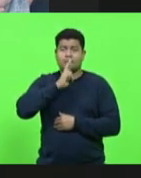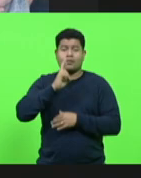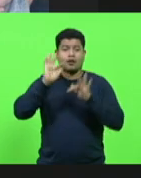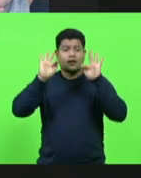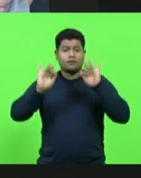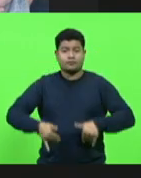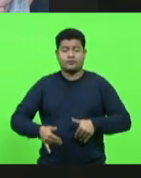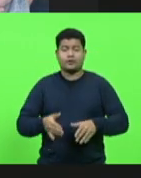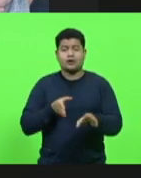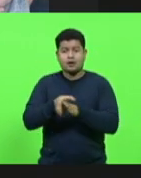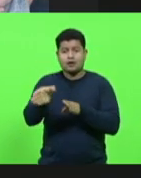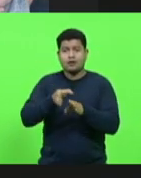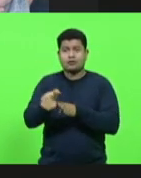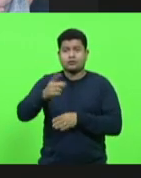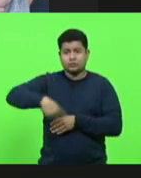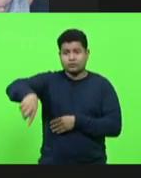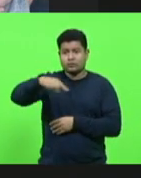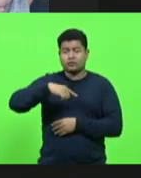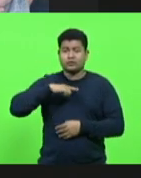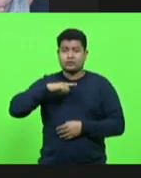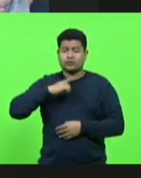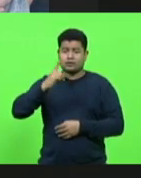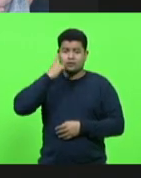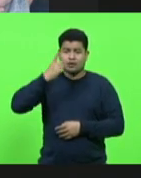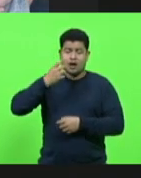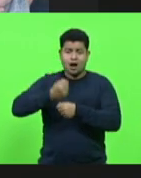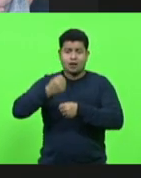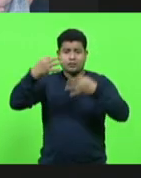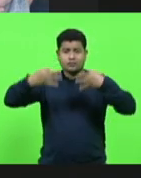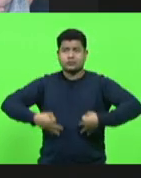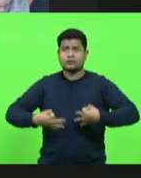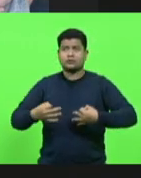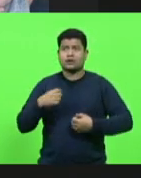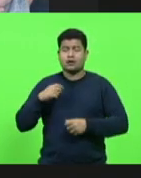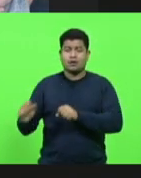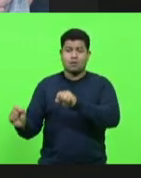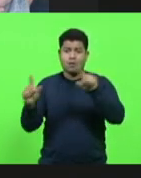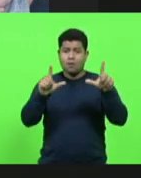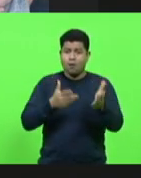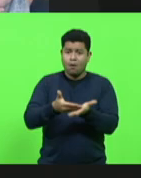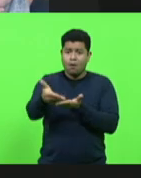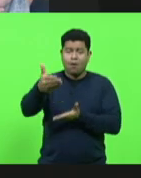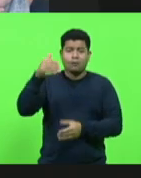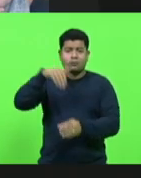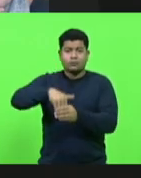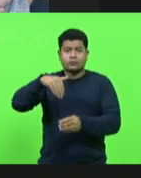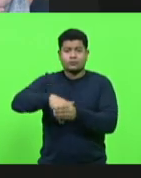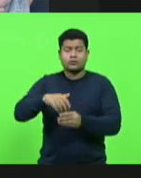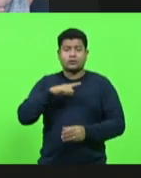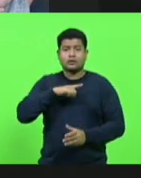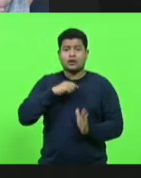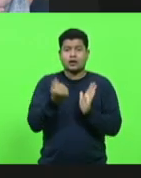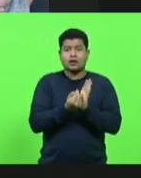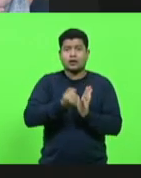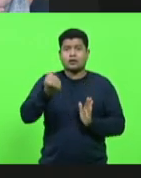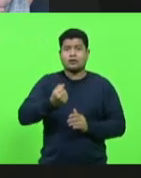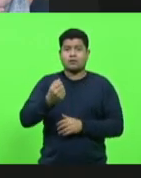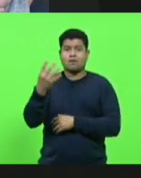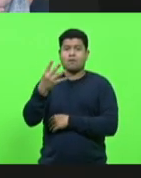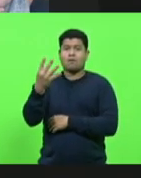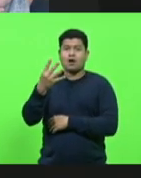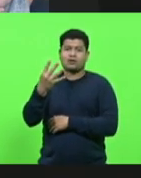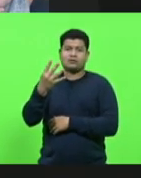para encaminhar, nós temos quórum, nós abrimos a votação e nós temos pelo menos registrado quatro